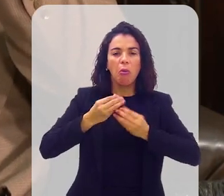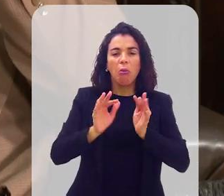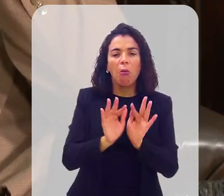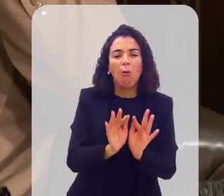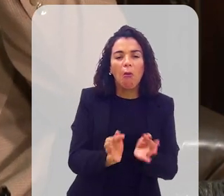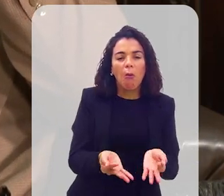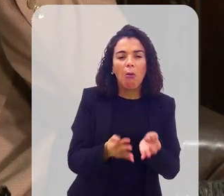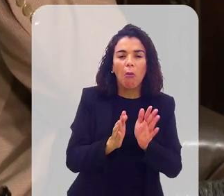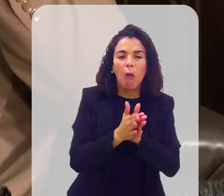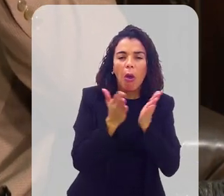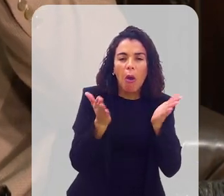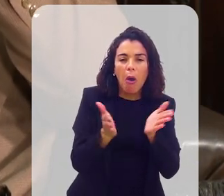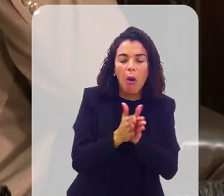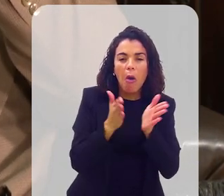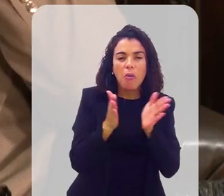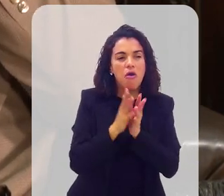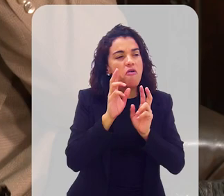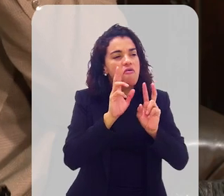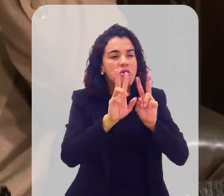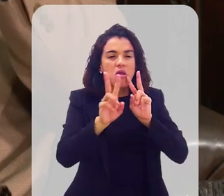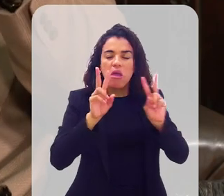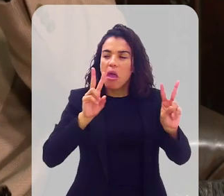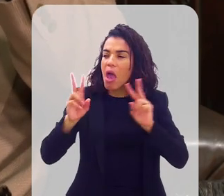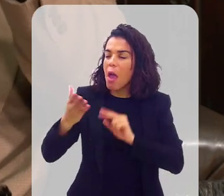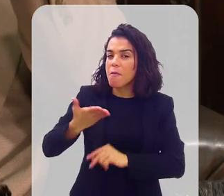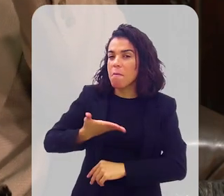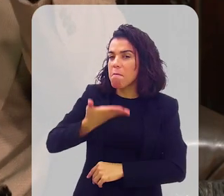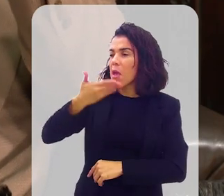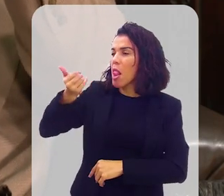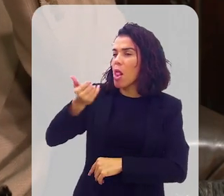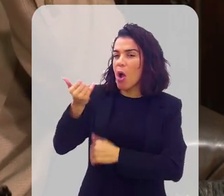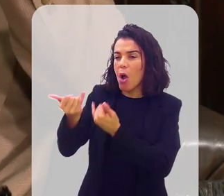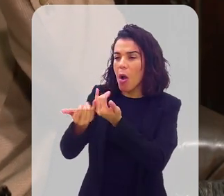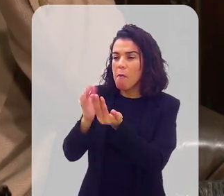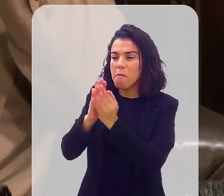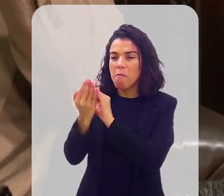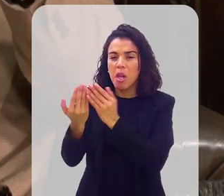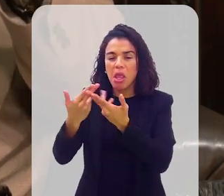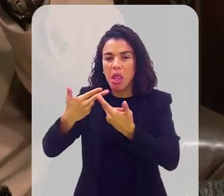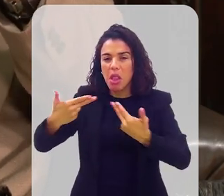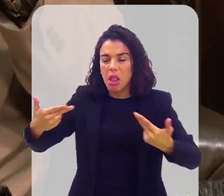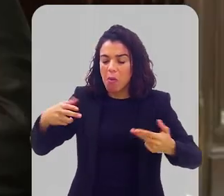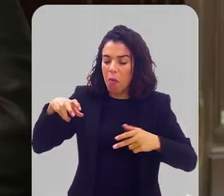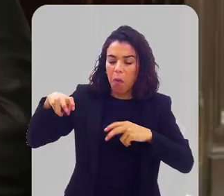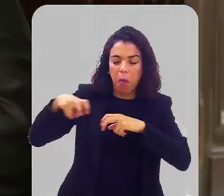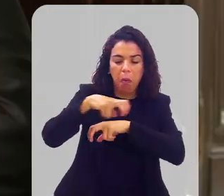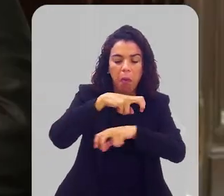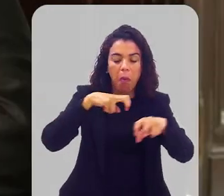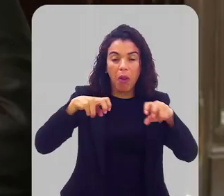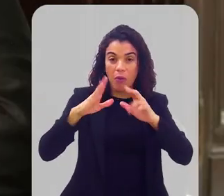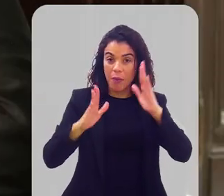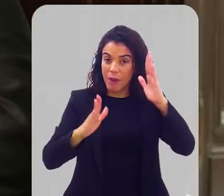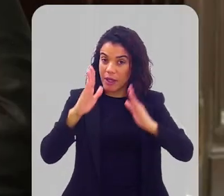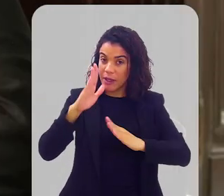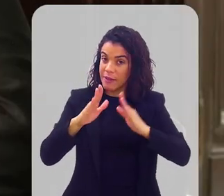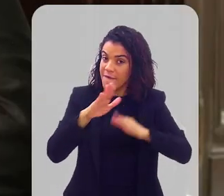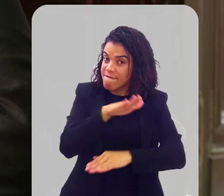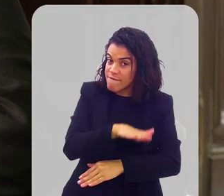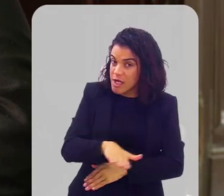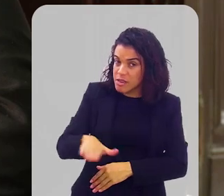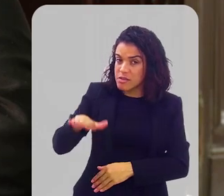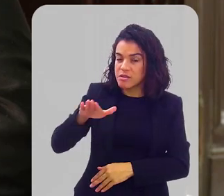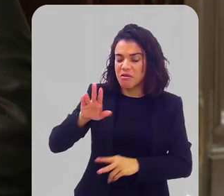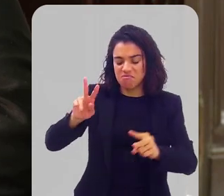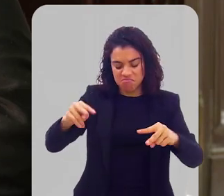muito humilde, muito pobre, vi os meus amigos que tinham os melhores brinquedos, eu também, durante um período da minha infância, não